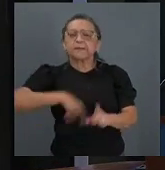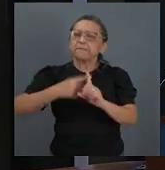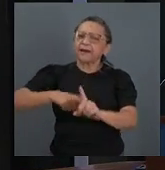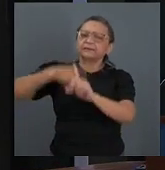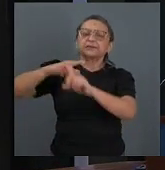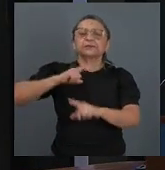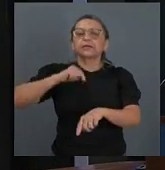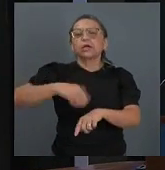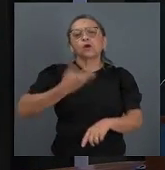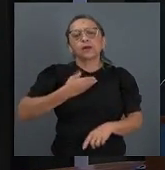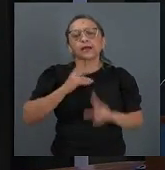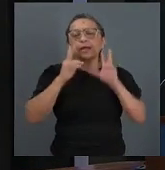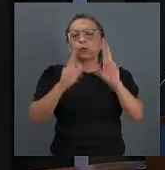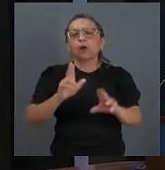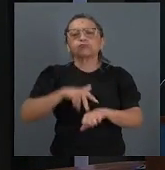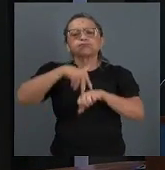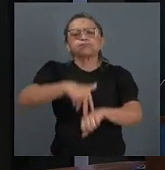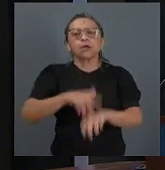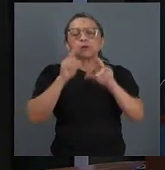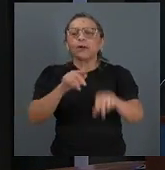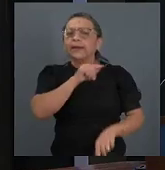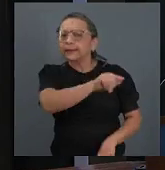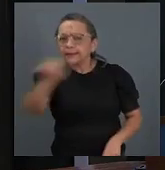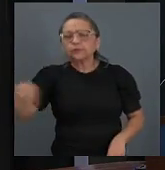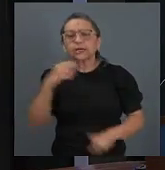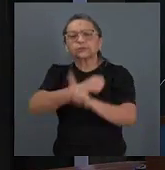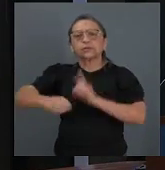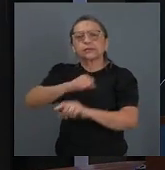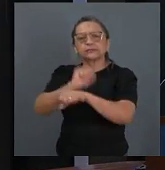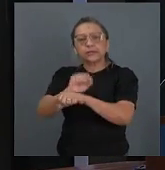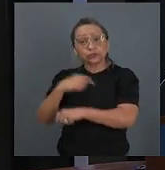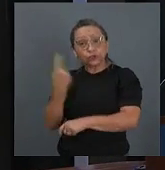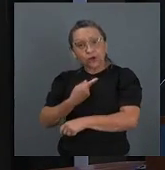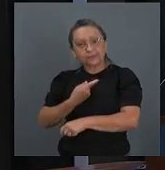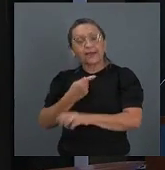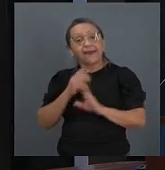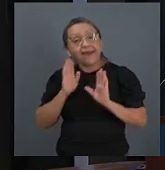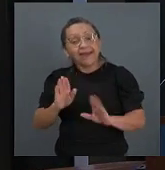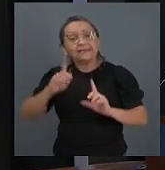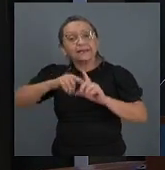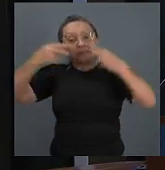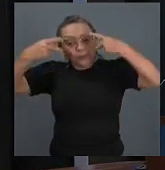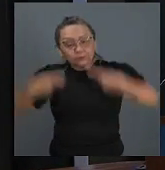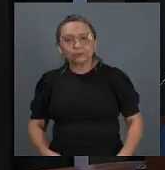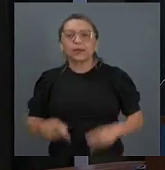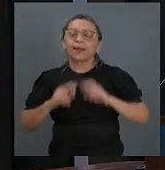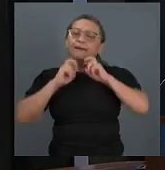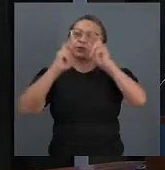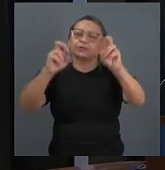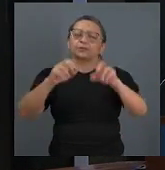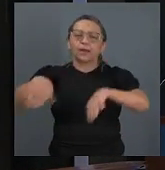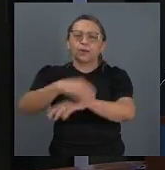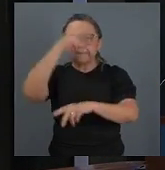tivéssemos aqui colegas se posicionando, porque é isso que a sociedade espera da gente. Esse exatamente é o clamor das ruas.